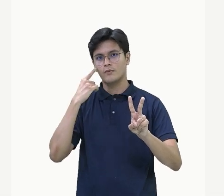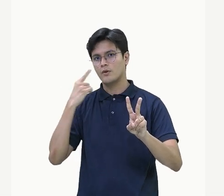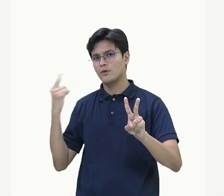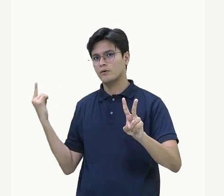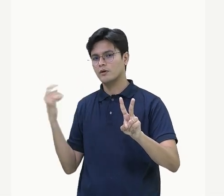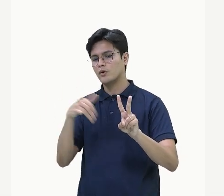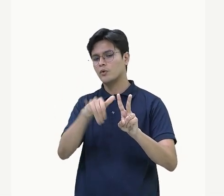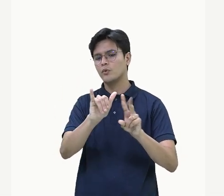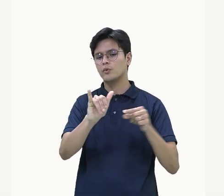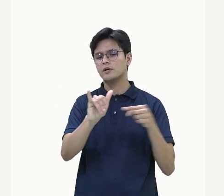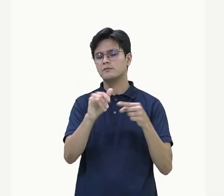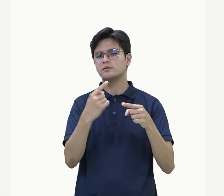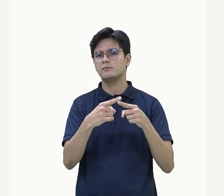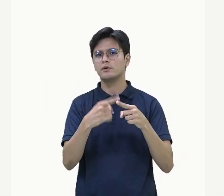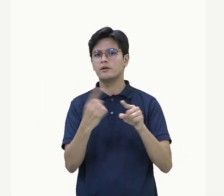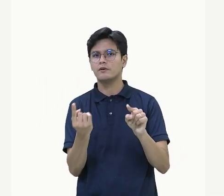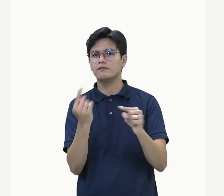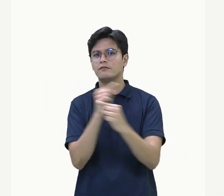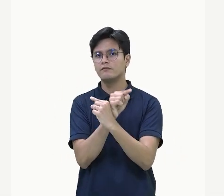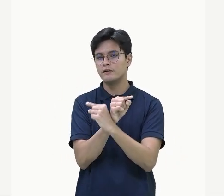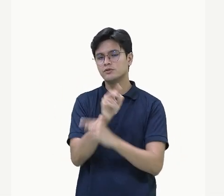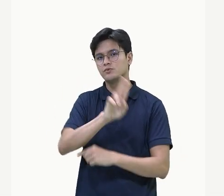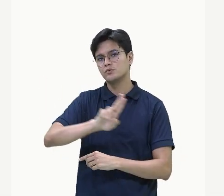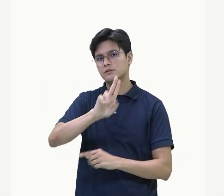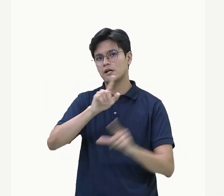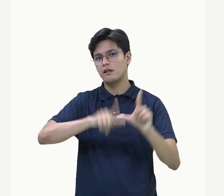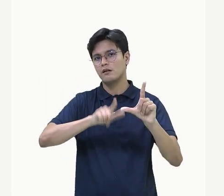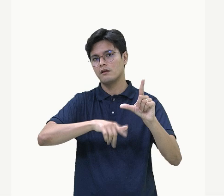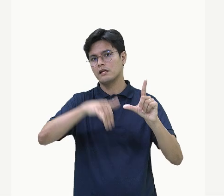sua inversa está sendo representada por g de y.